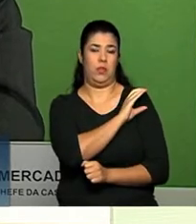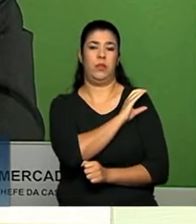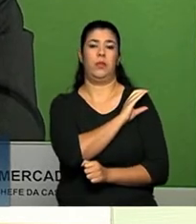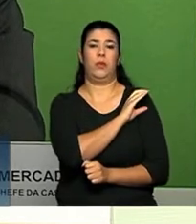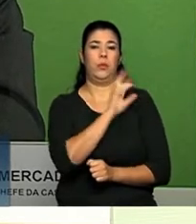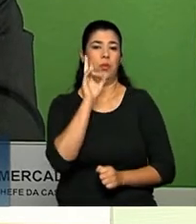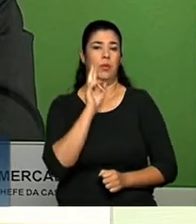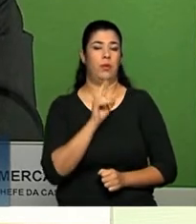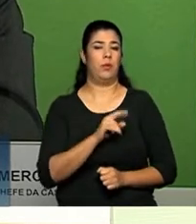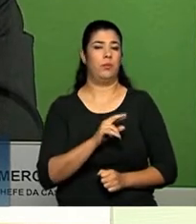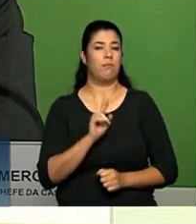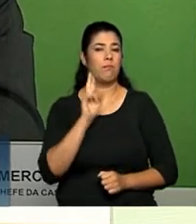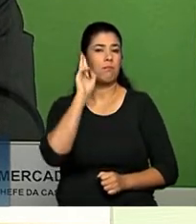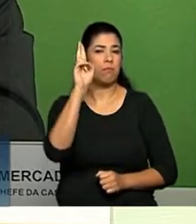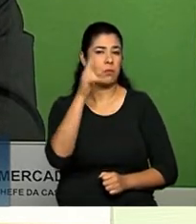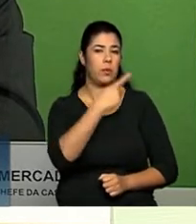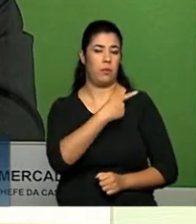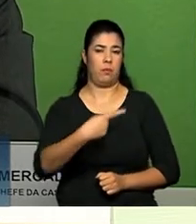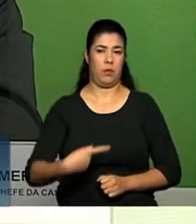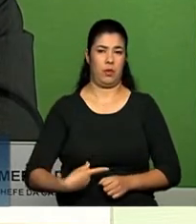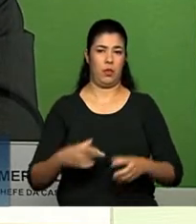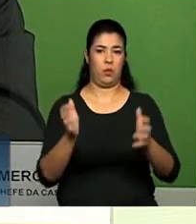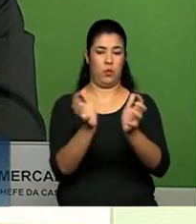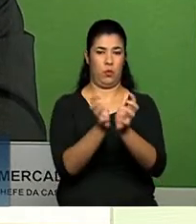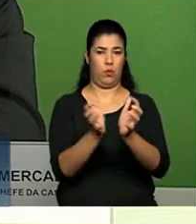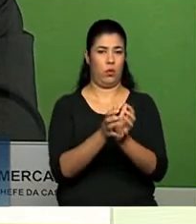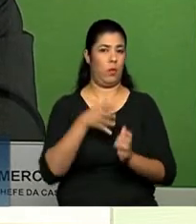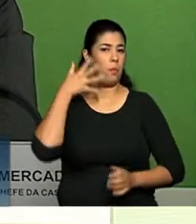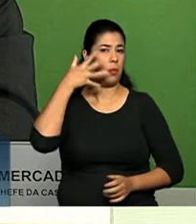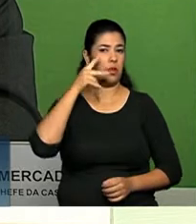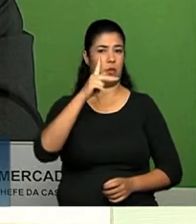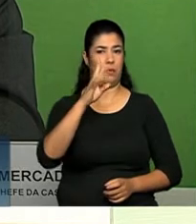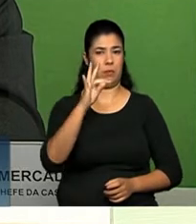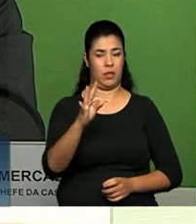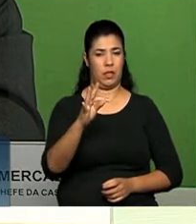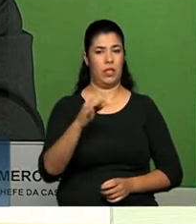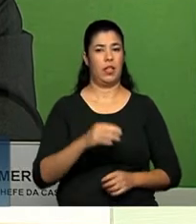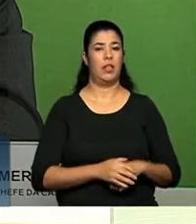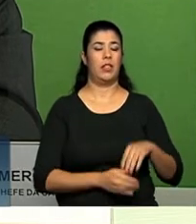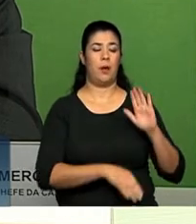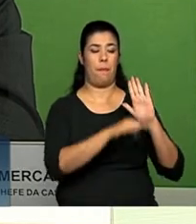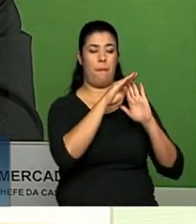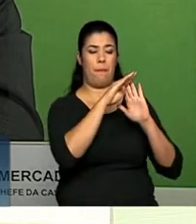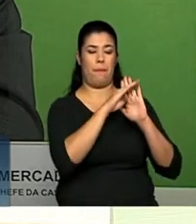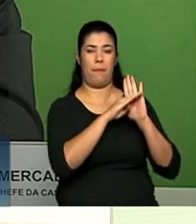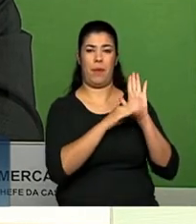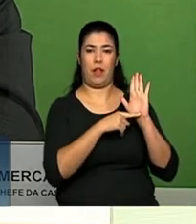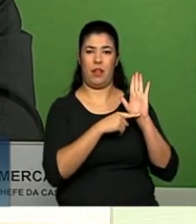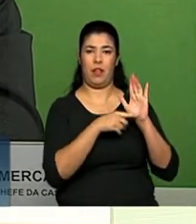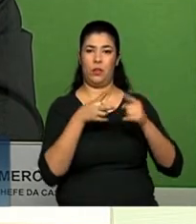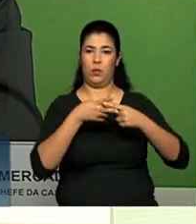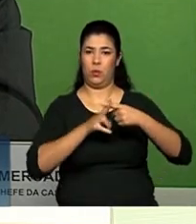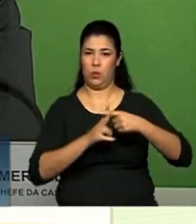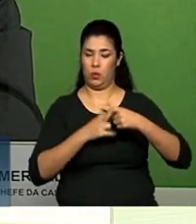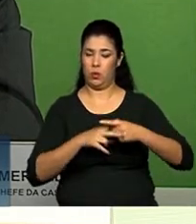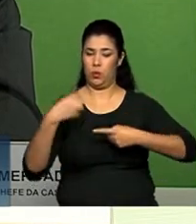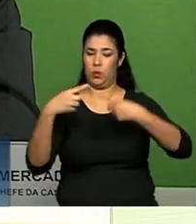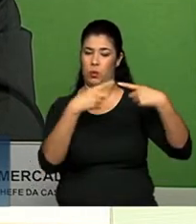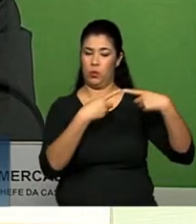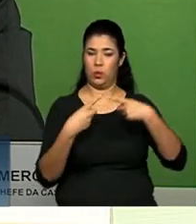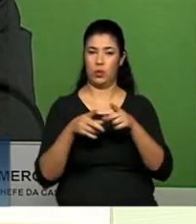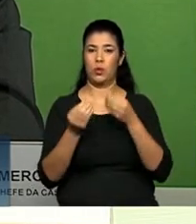principais, os presidentes, relatores da bancada do PT, discutindo detalhe por detalhe dessas medidas com a equipe econômica. Para